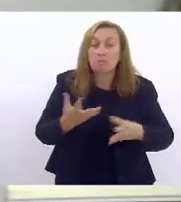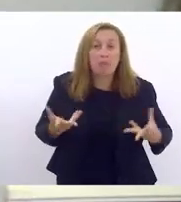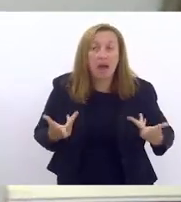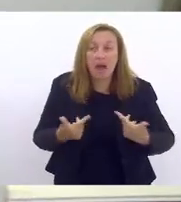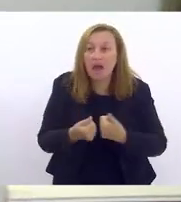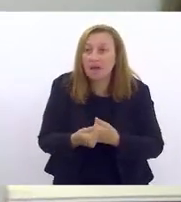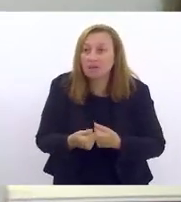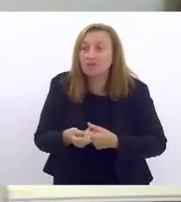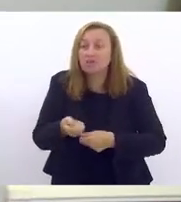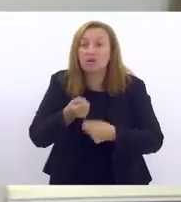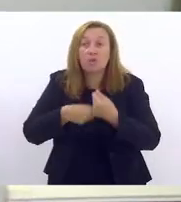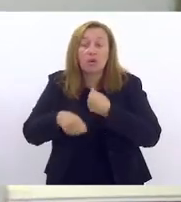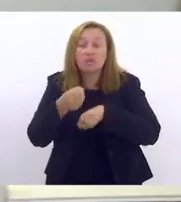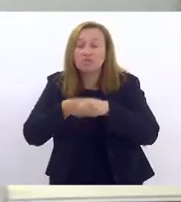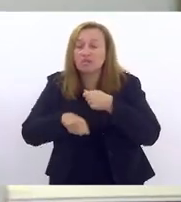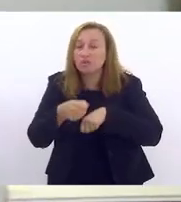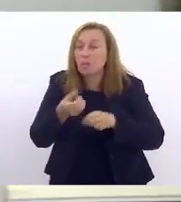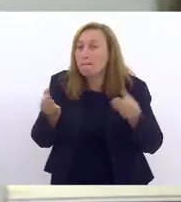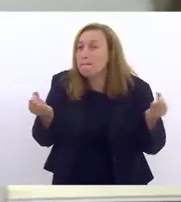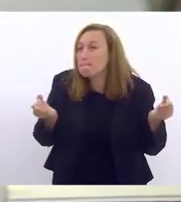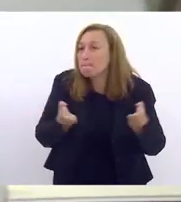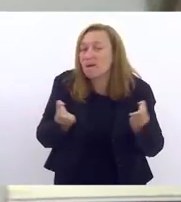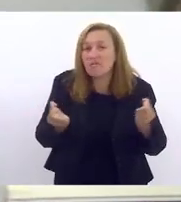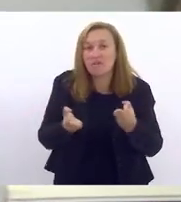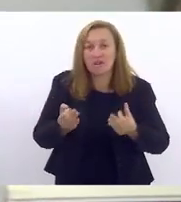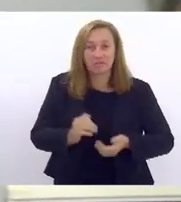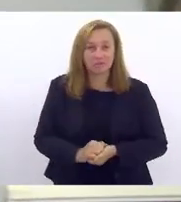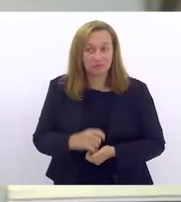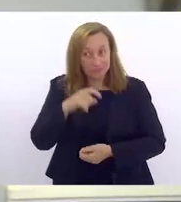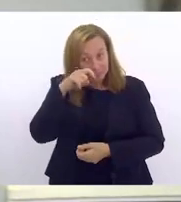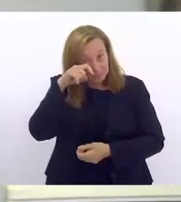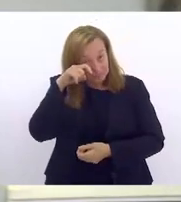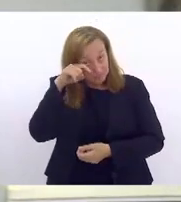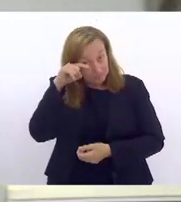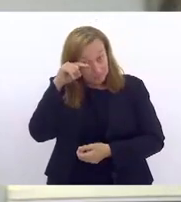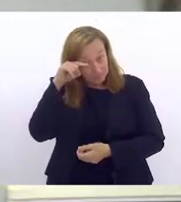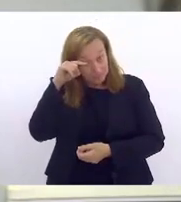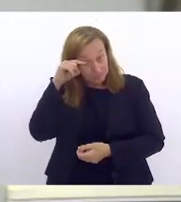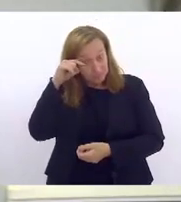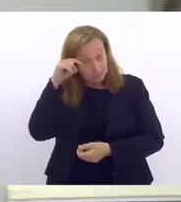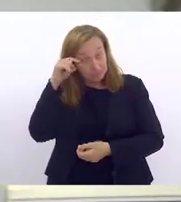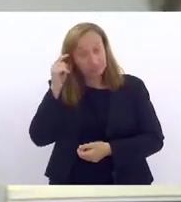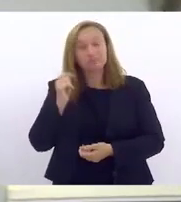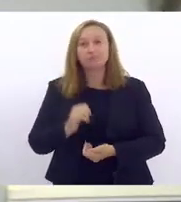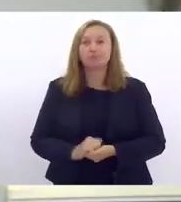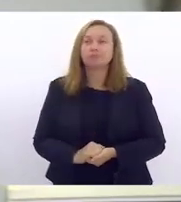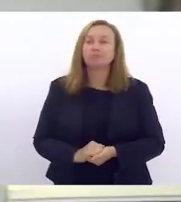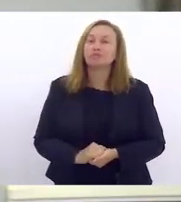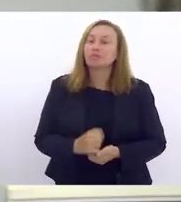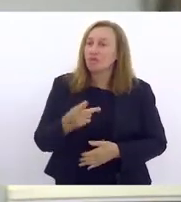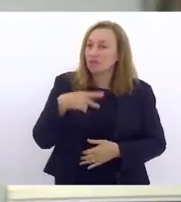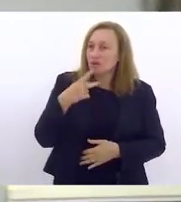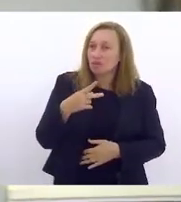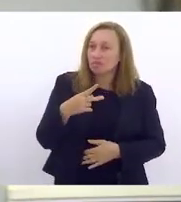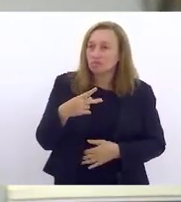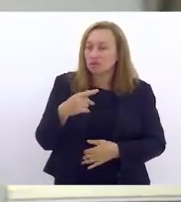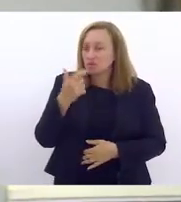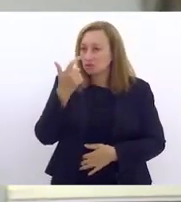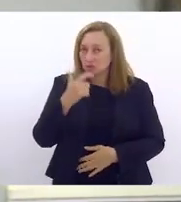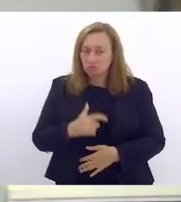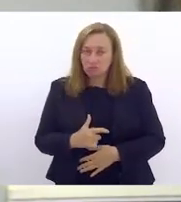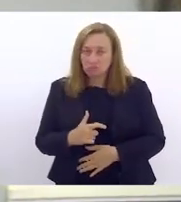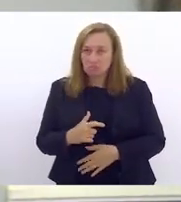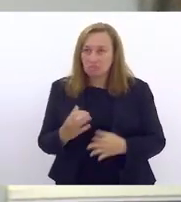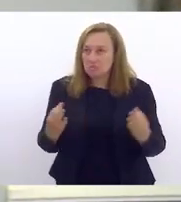um administrativo, assim, nota mil. E aí, eu vou dizer que nós não somos